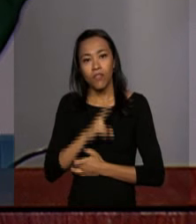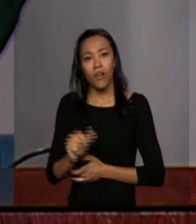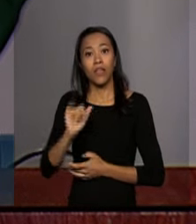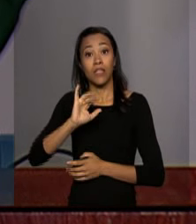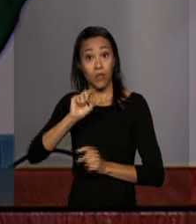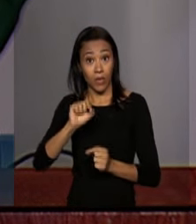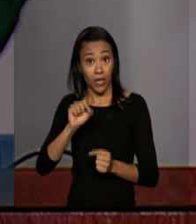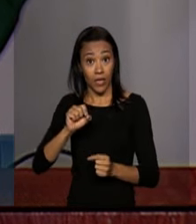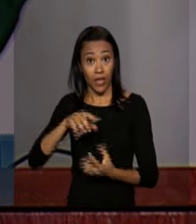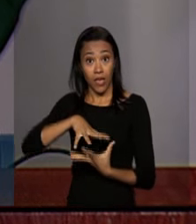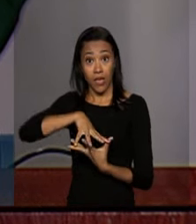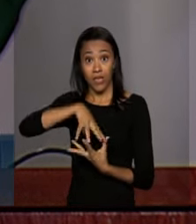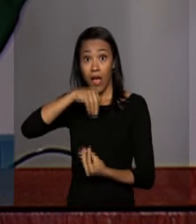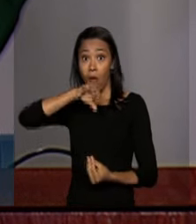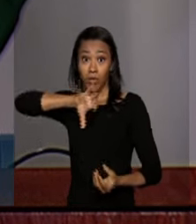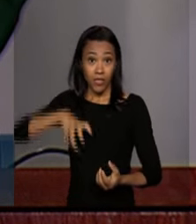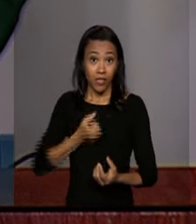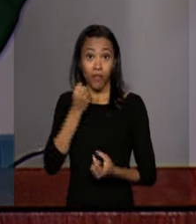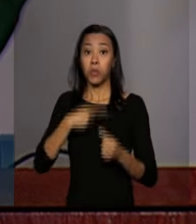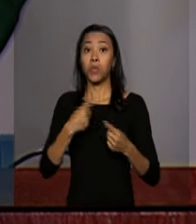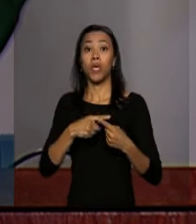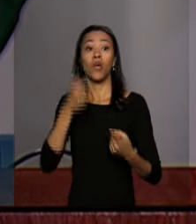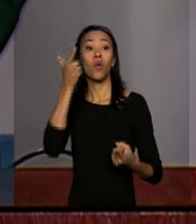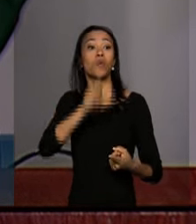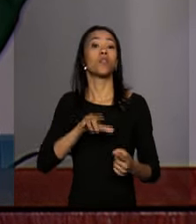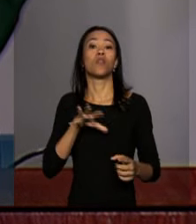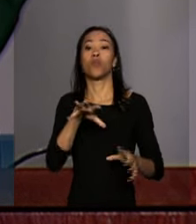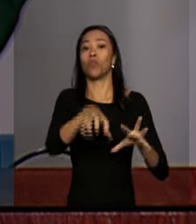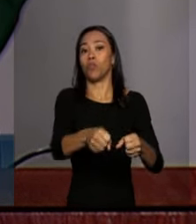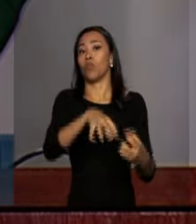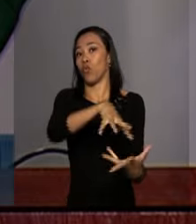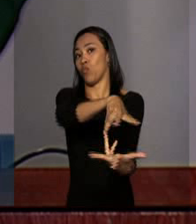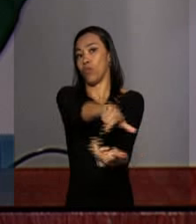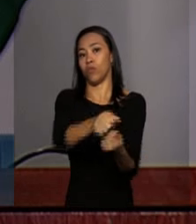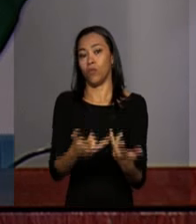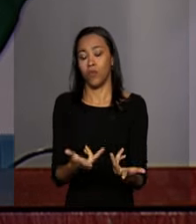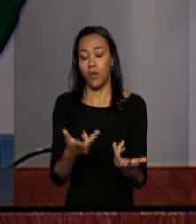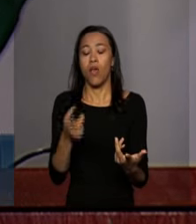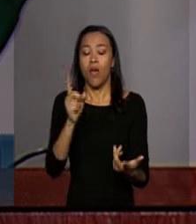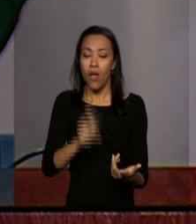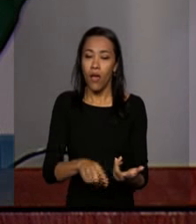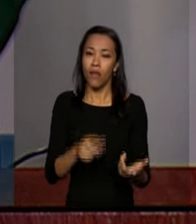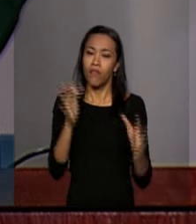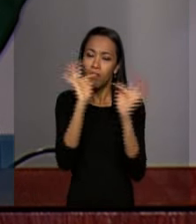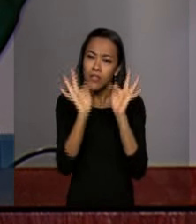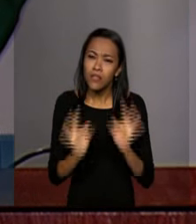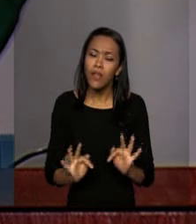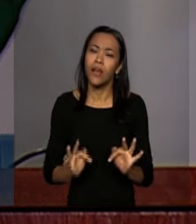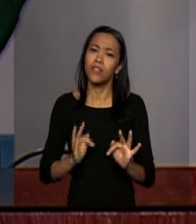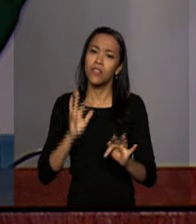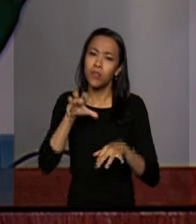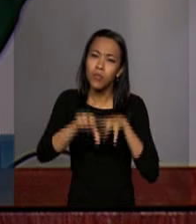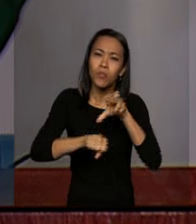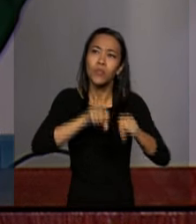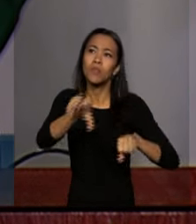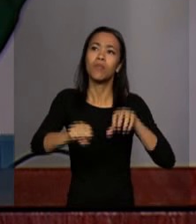alma do que ganhar o mundo. E que importa, afinal, buscar a felicidade, sendo útil e